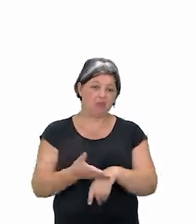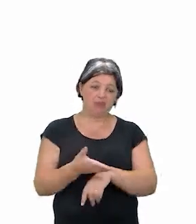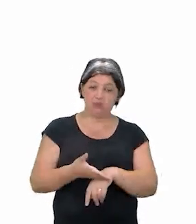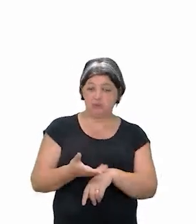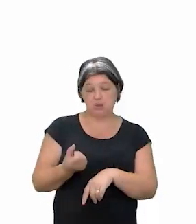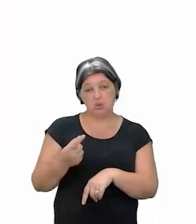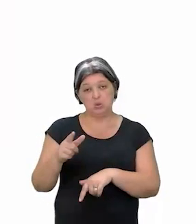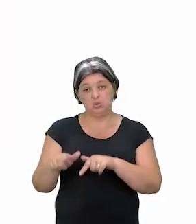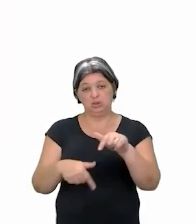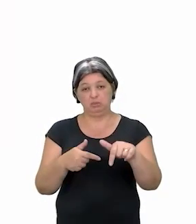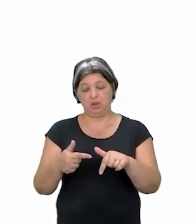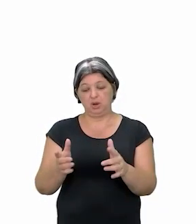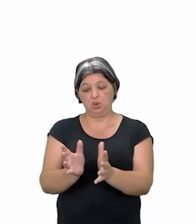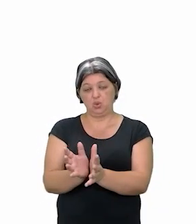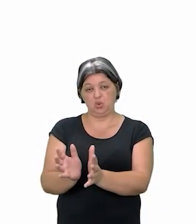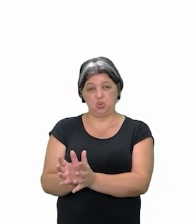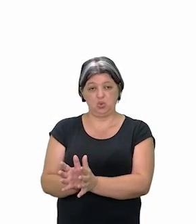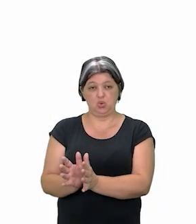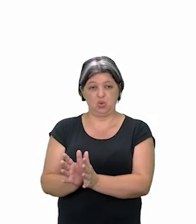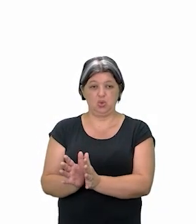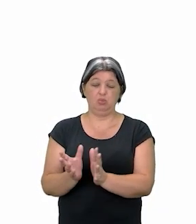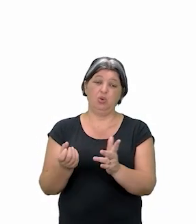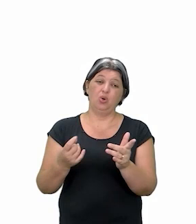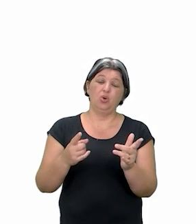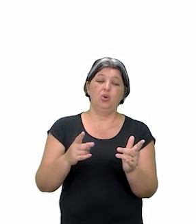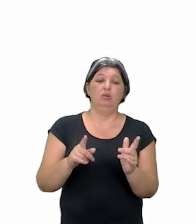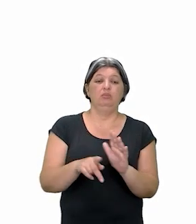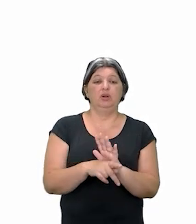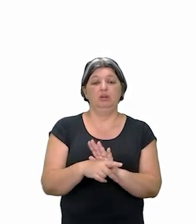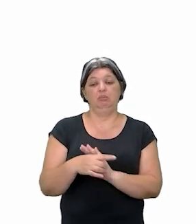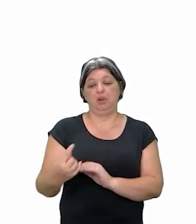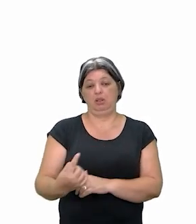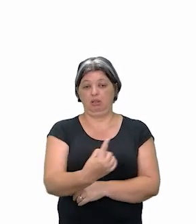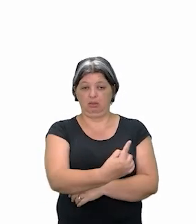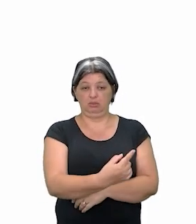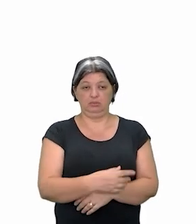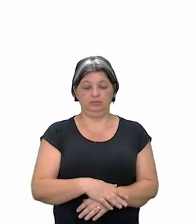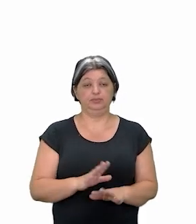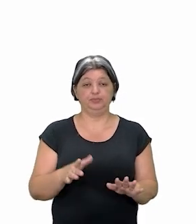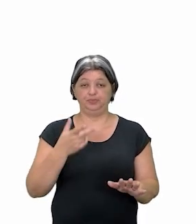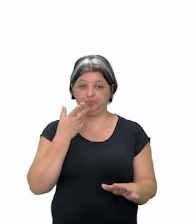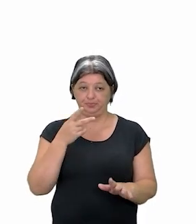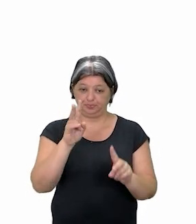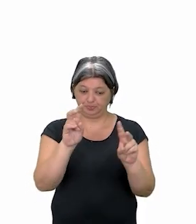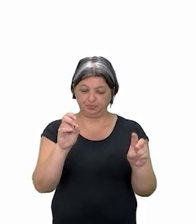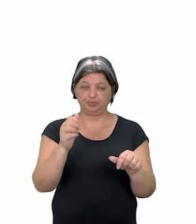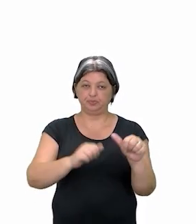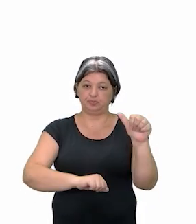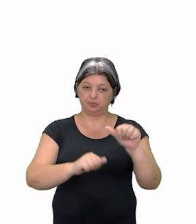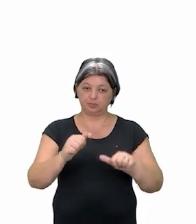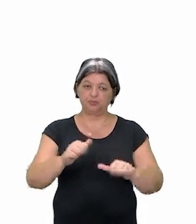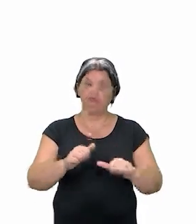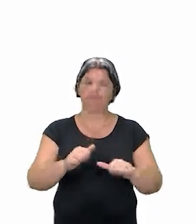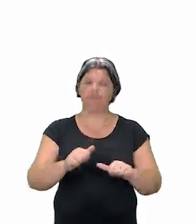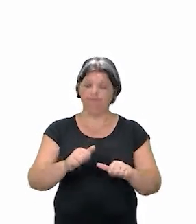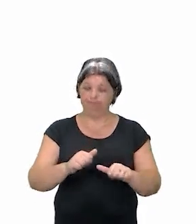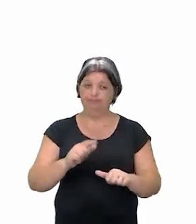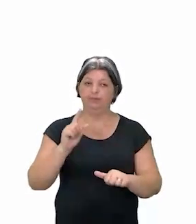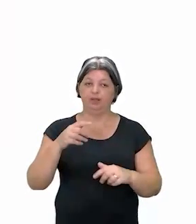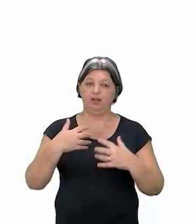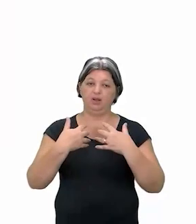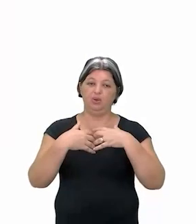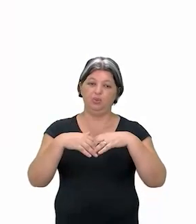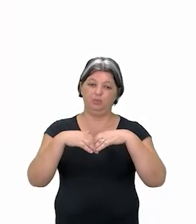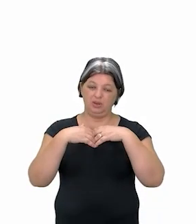trabalho em grupo, acaba sendo algo mais individualizado. Quer dizer, quando a gente fala de avaliação, é algo bastante complexo, e a